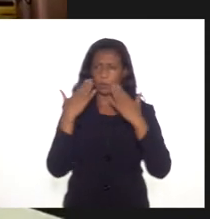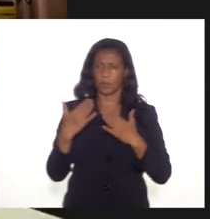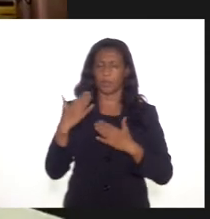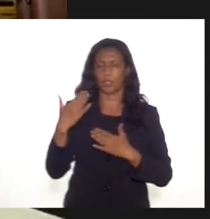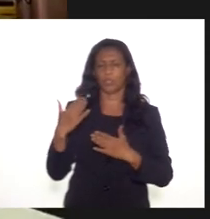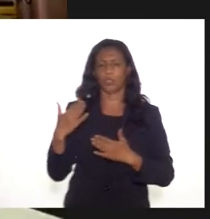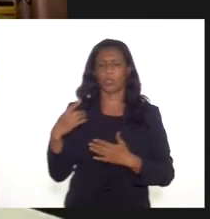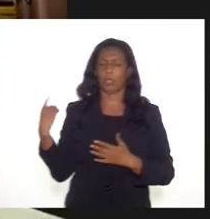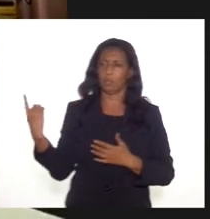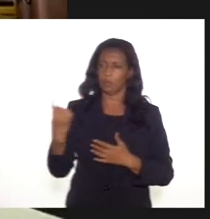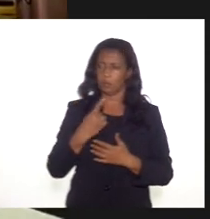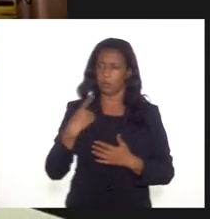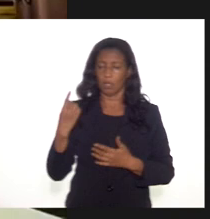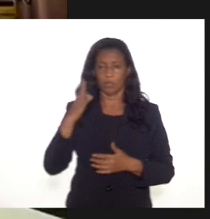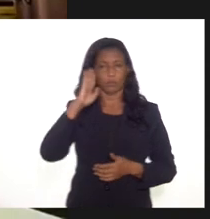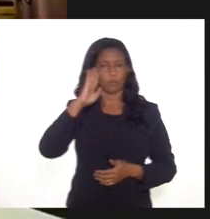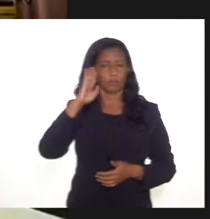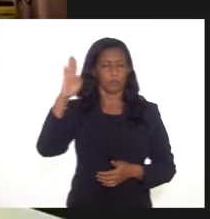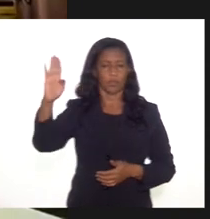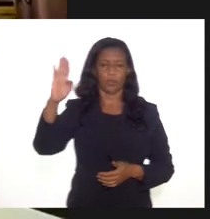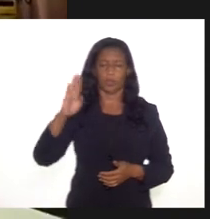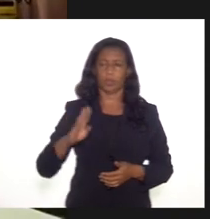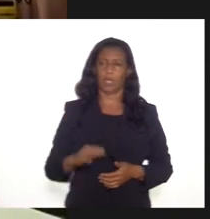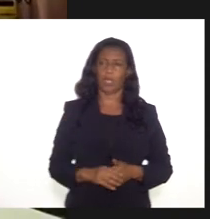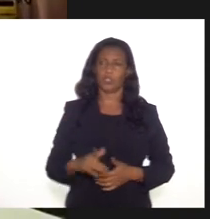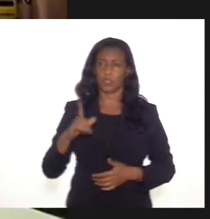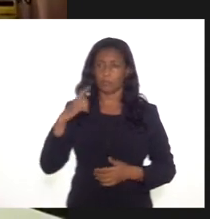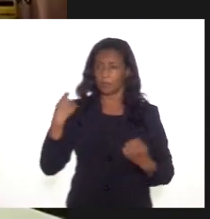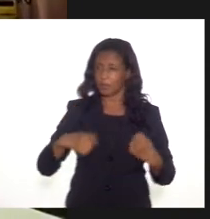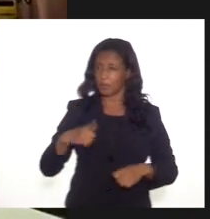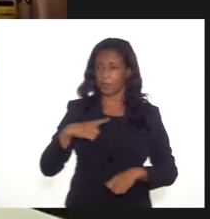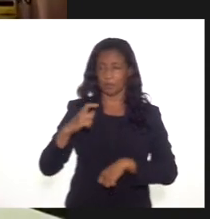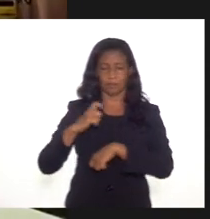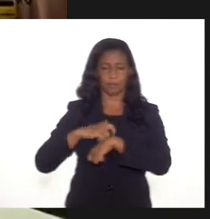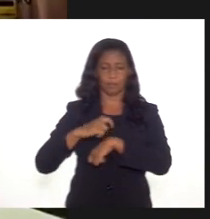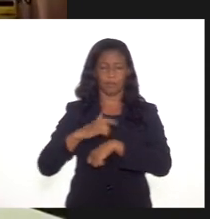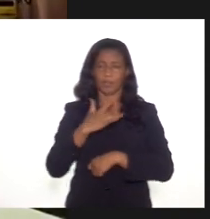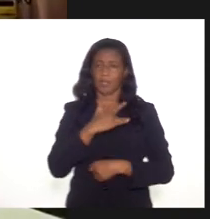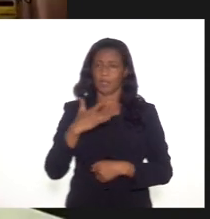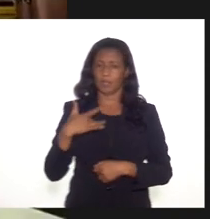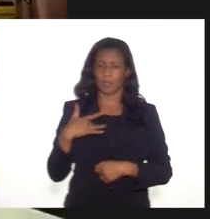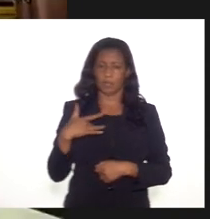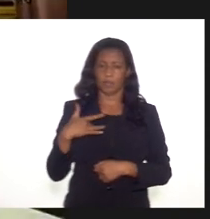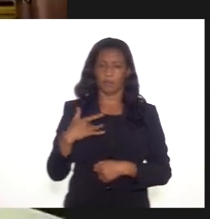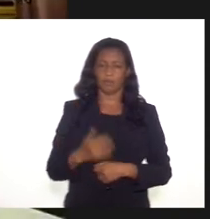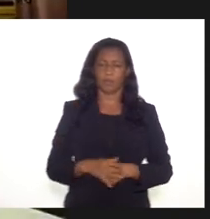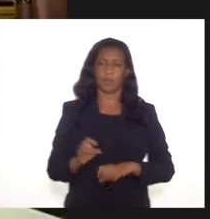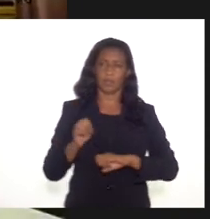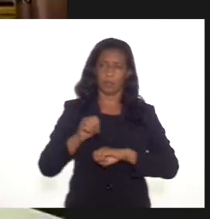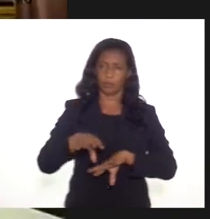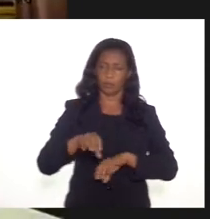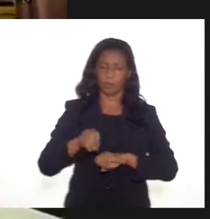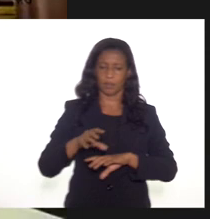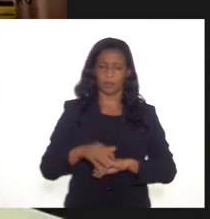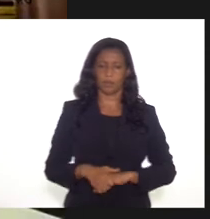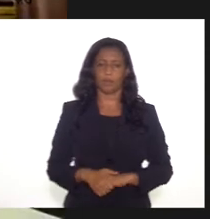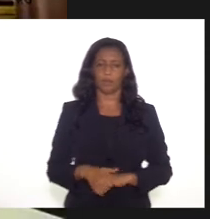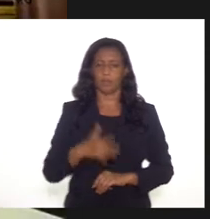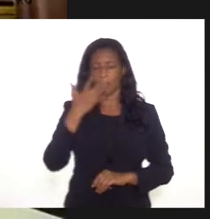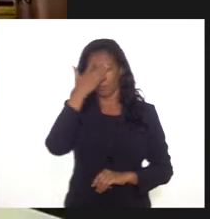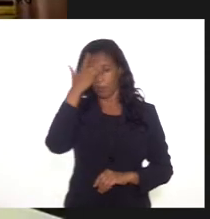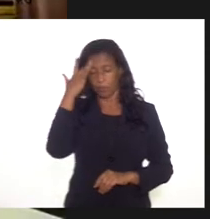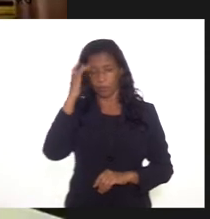minimamente as prioridades que devem ter nesse momento, que é a saúde, que é a educação, que é a